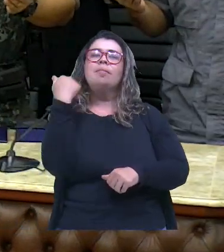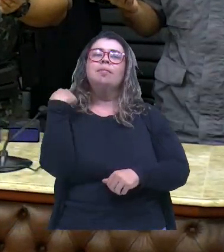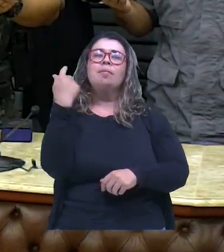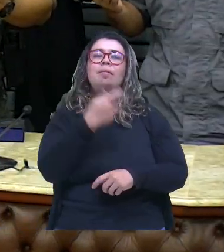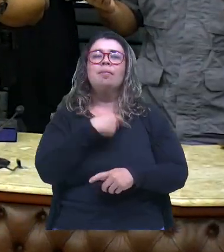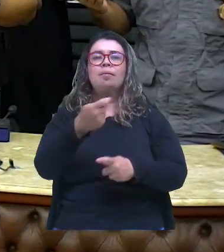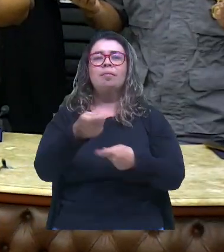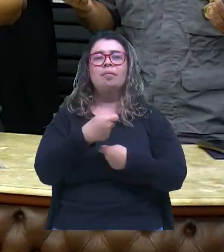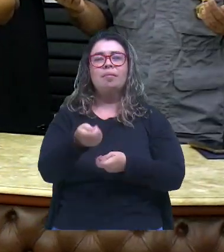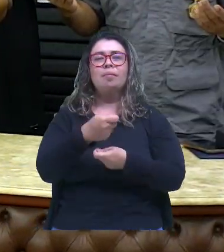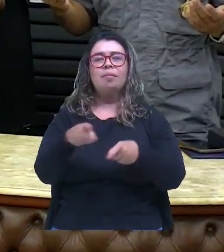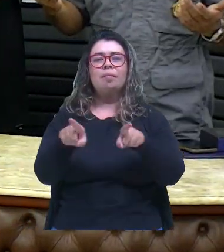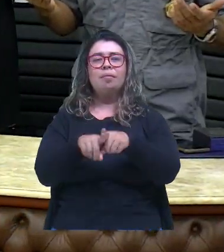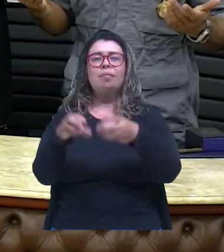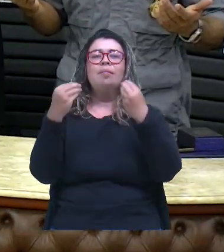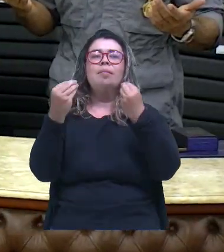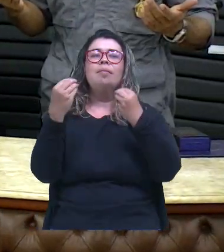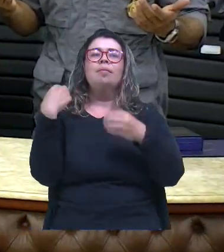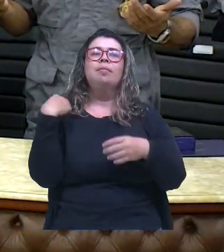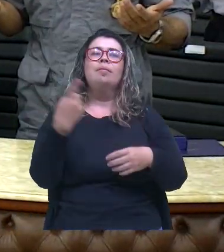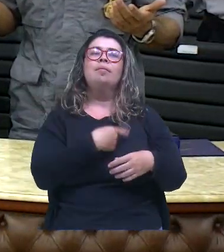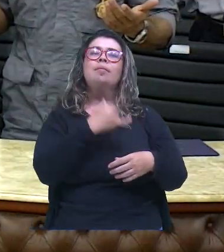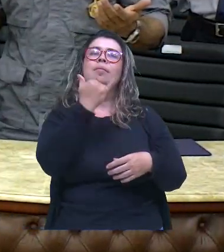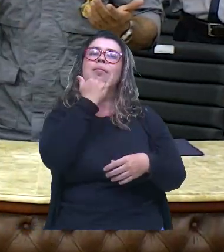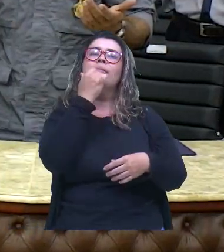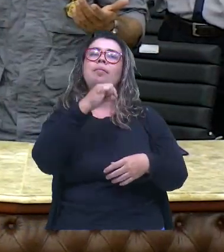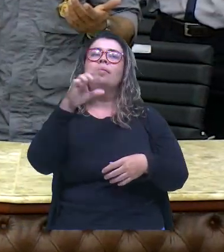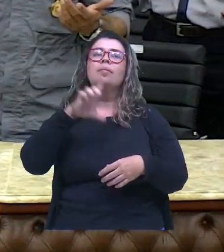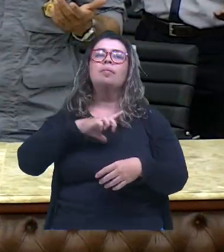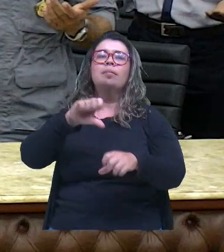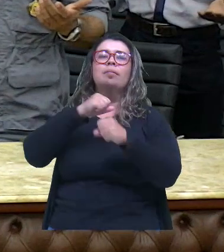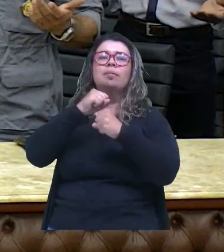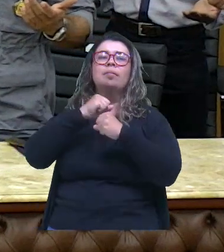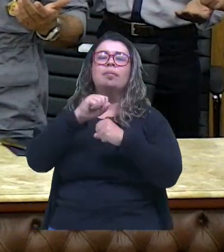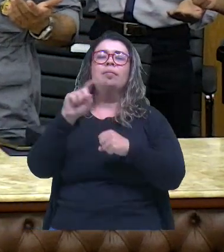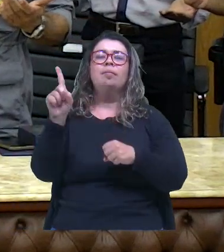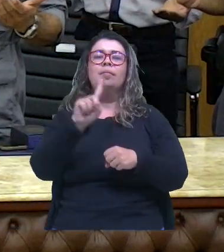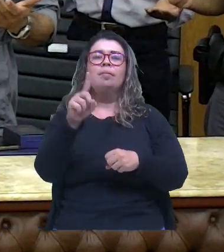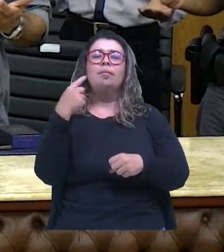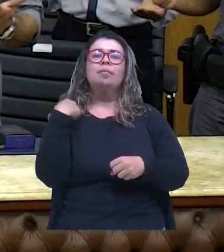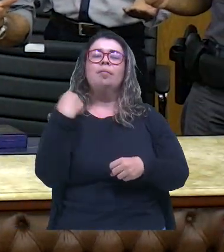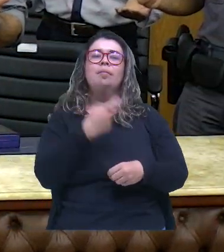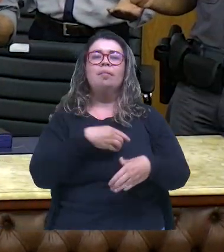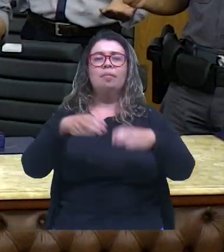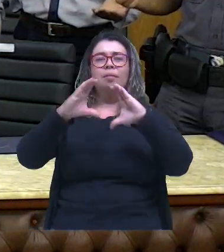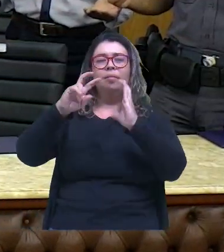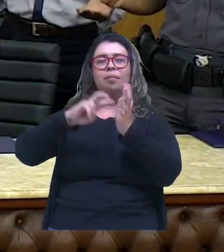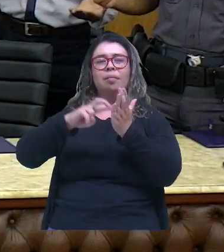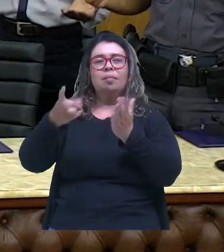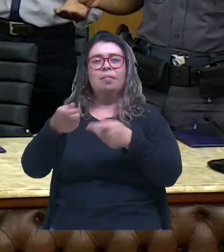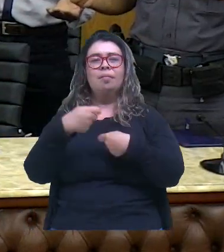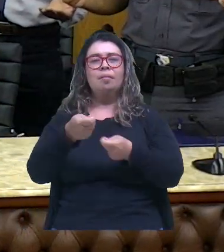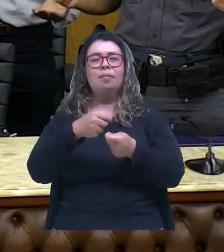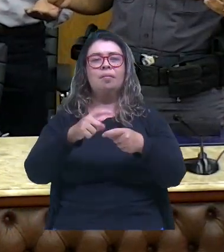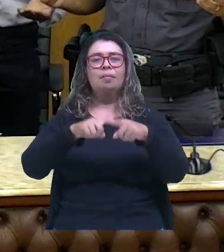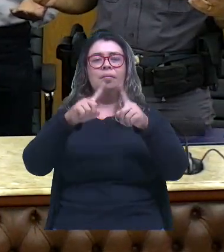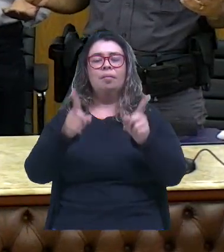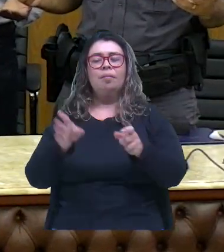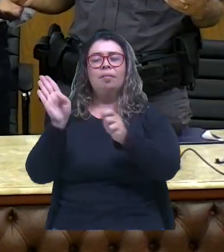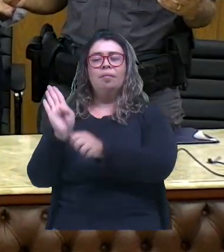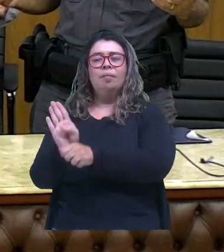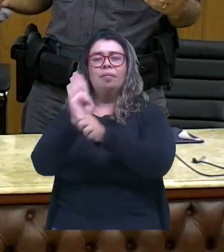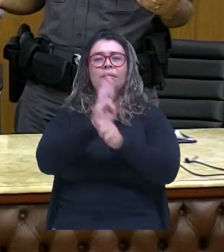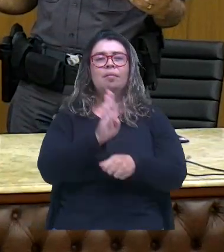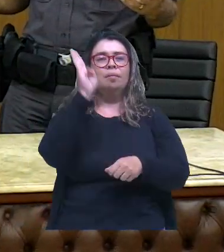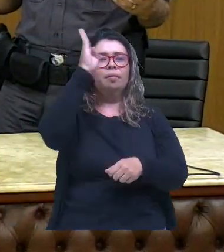Perdoa nossas dívidas, assim como nós perdoamos os nossos devedores. E não nos deixe cair em tentação,